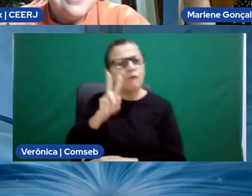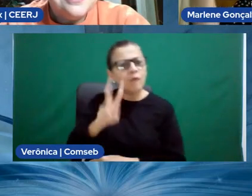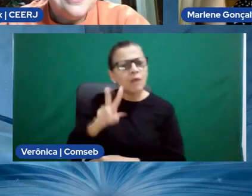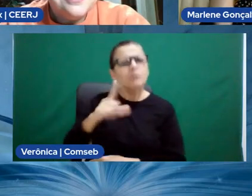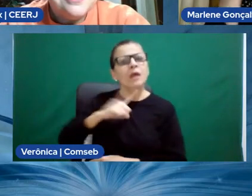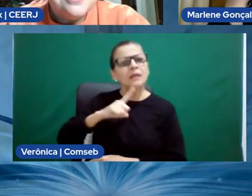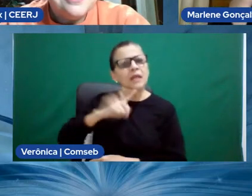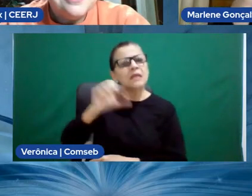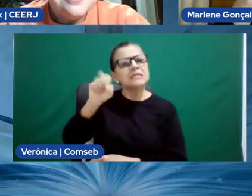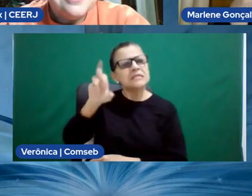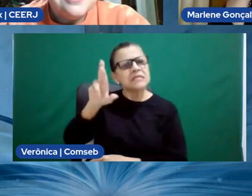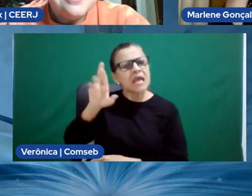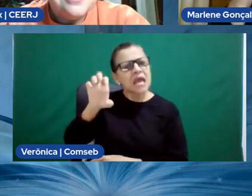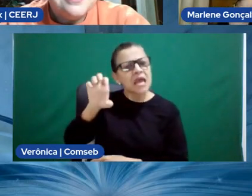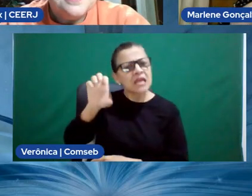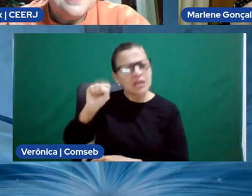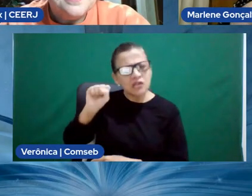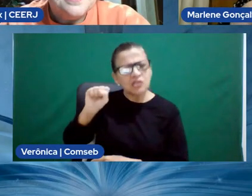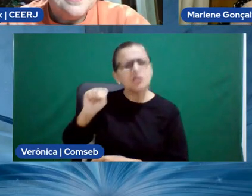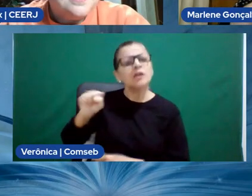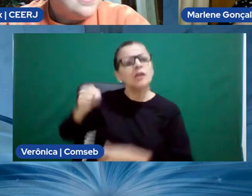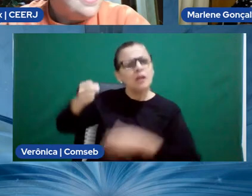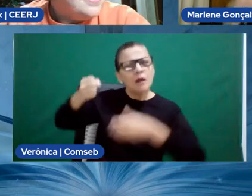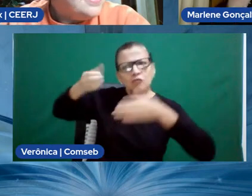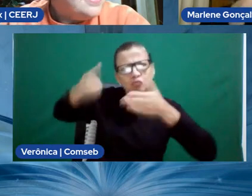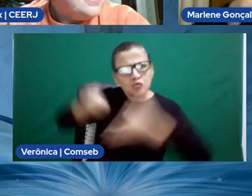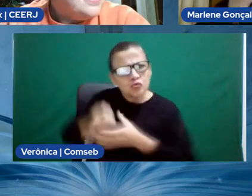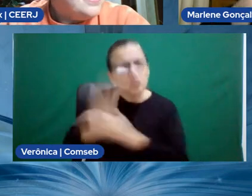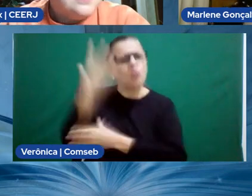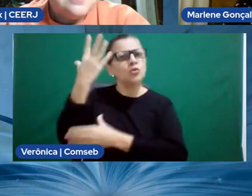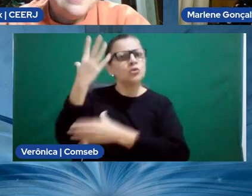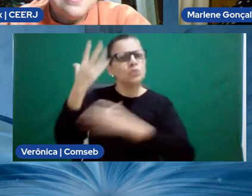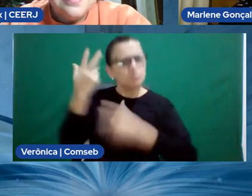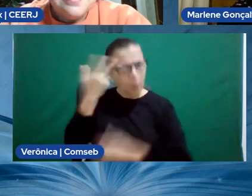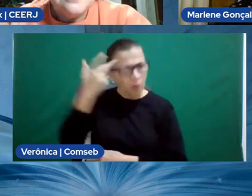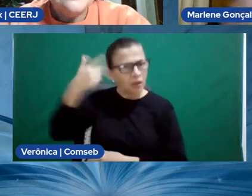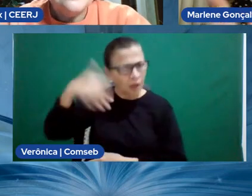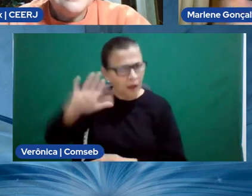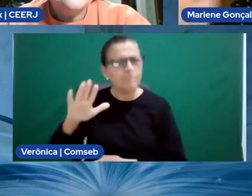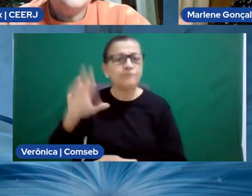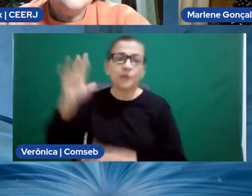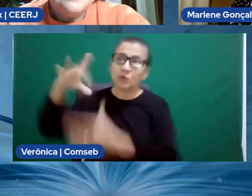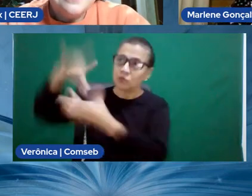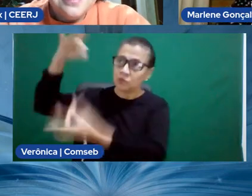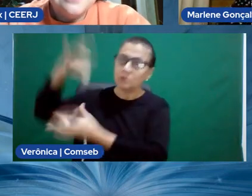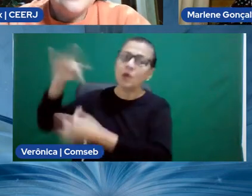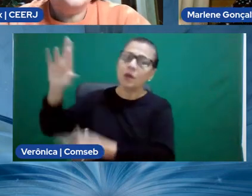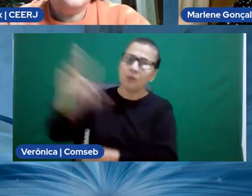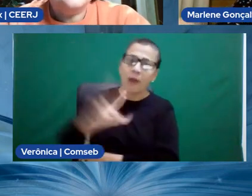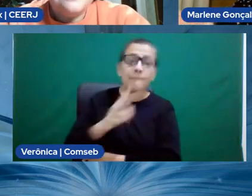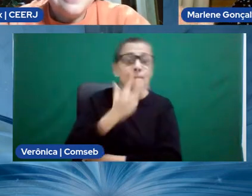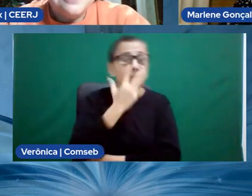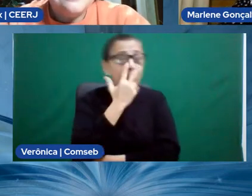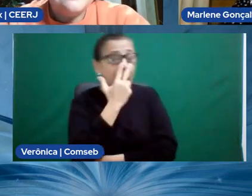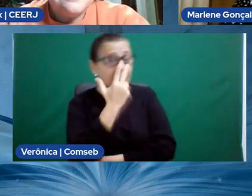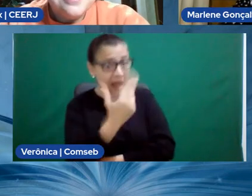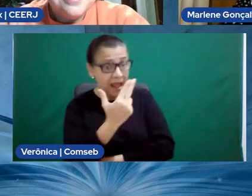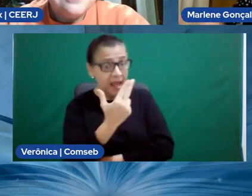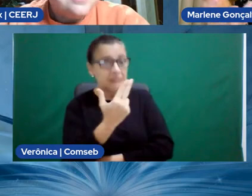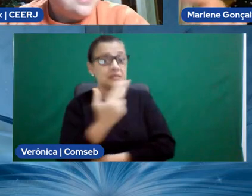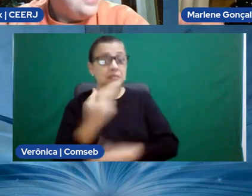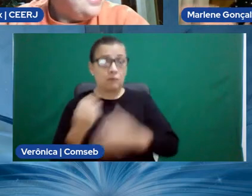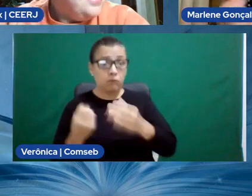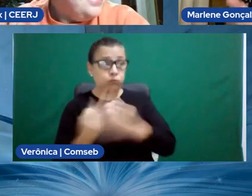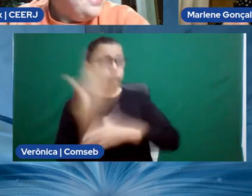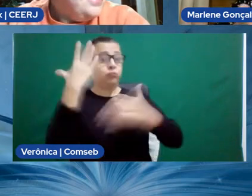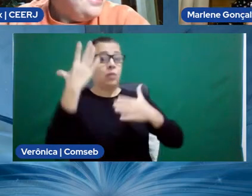nascem espontaneamente, a gente conclui que os espíritos responderam. Que mesmo que aparentemente tivesse sido um surgimento espontâneo, na